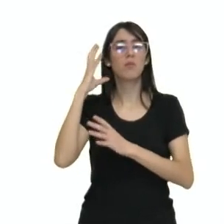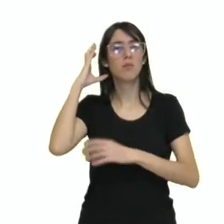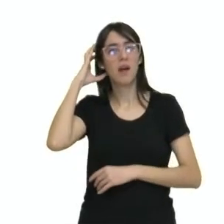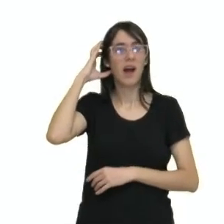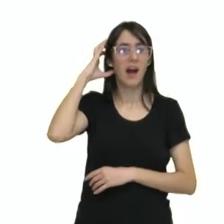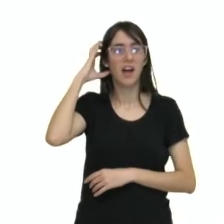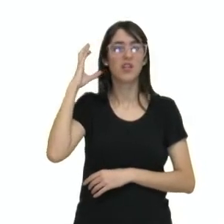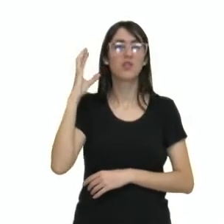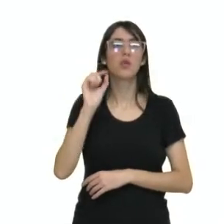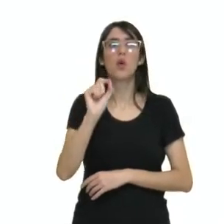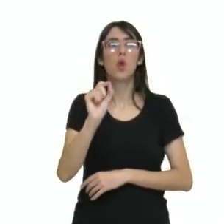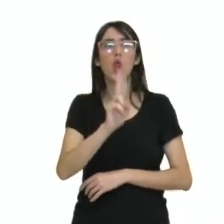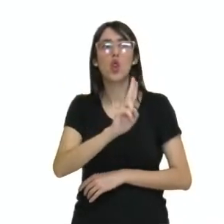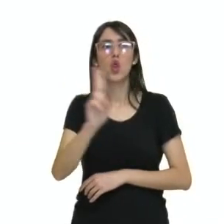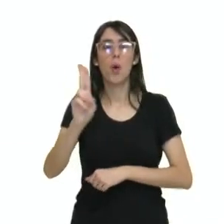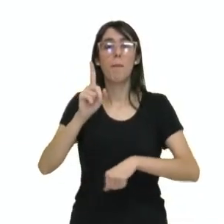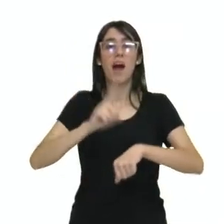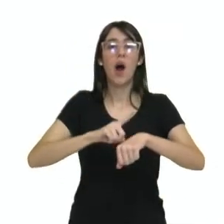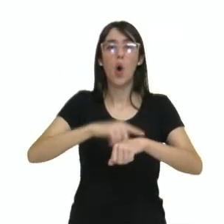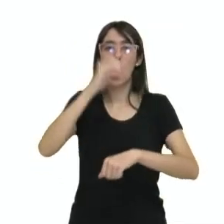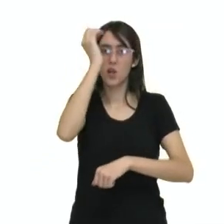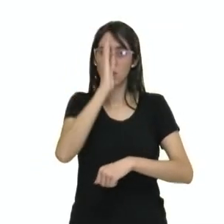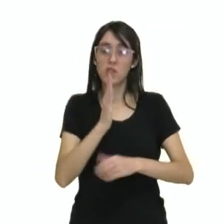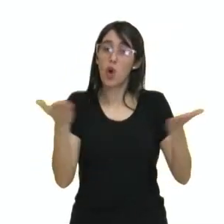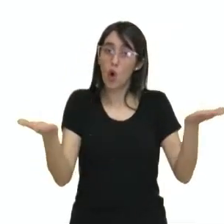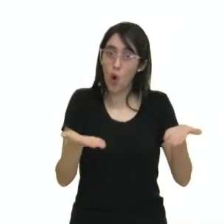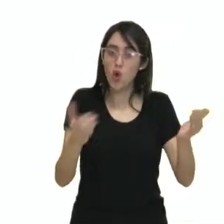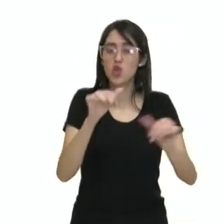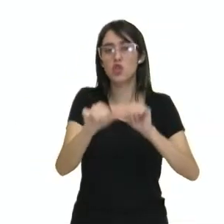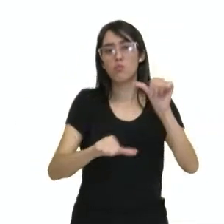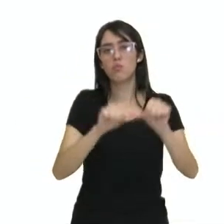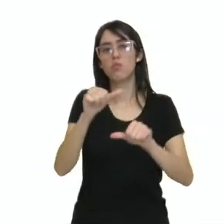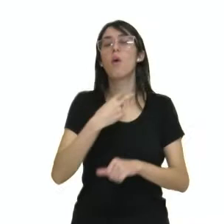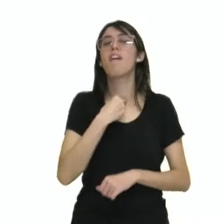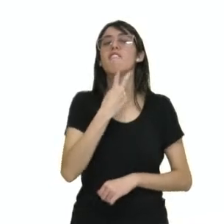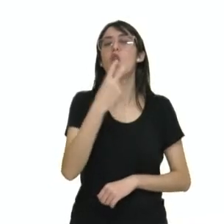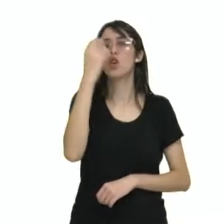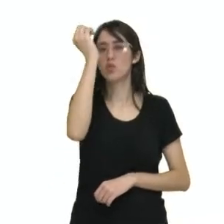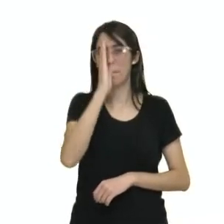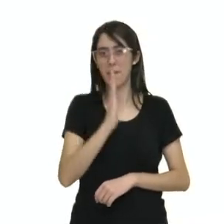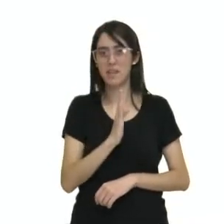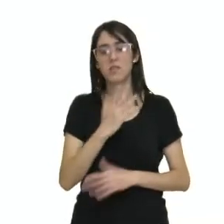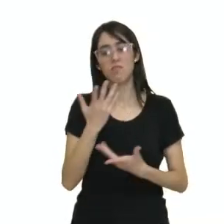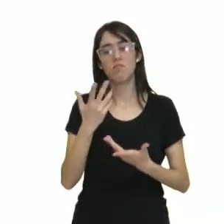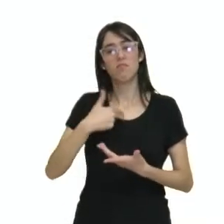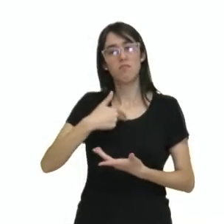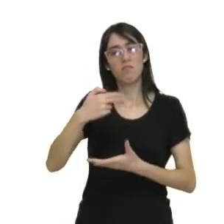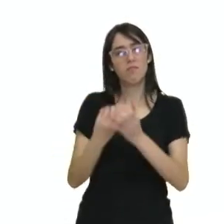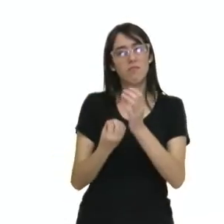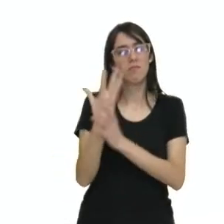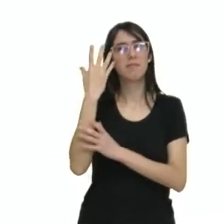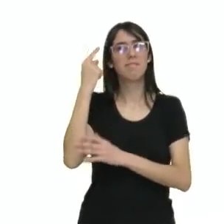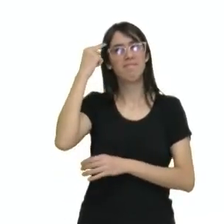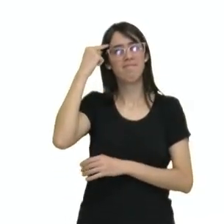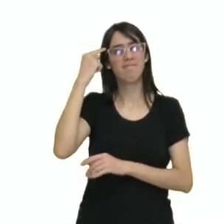Hora do Brasil, que atualmente a gente chama de A Voz do Brasil. Então ele vai criar esse programa embarcando, né,